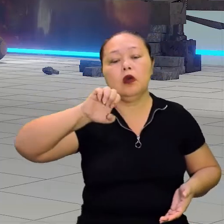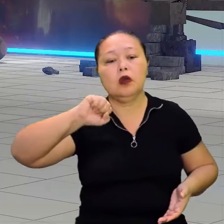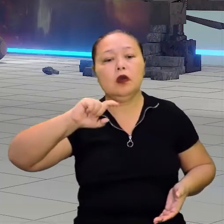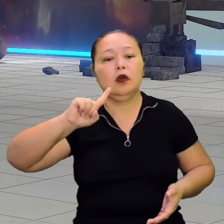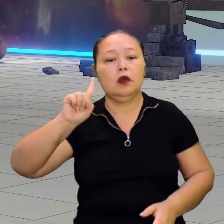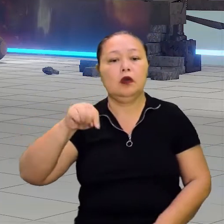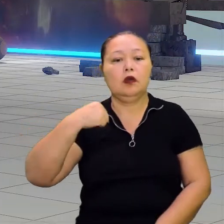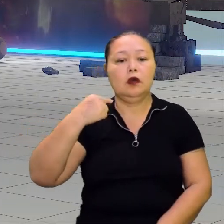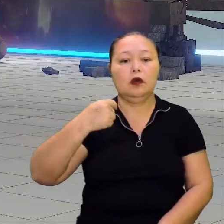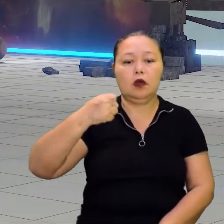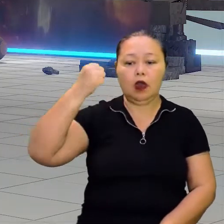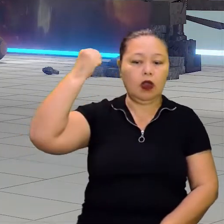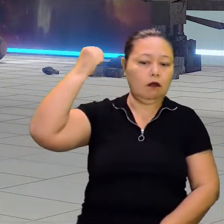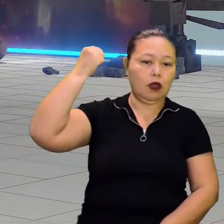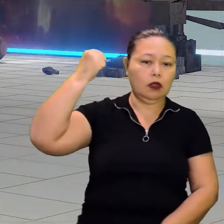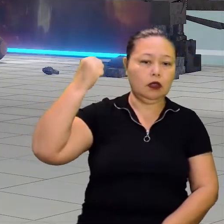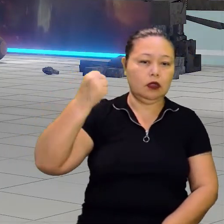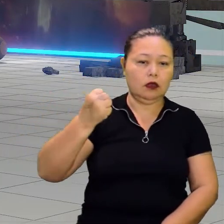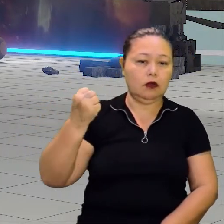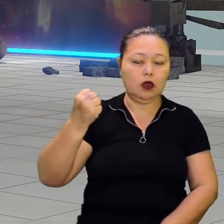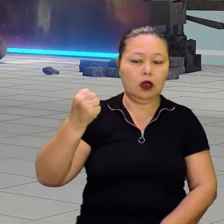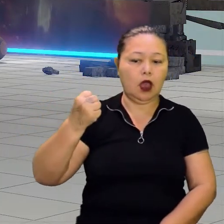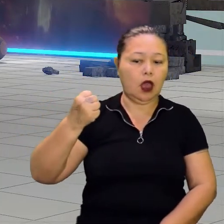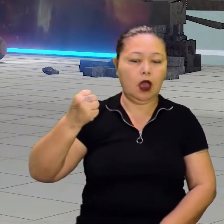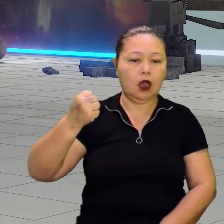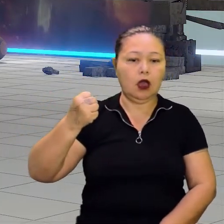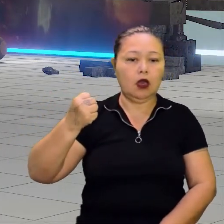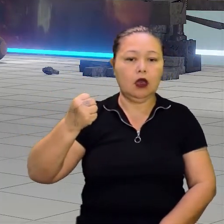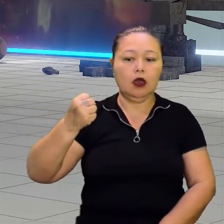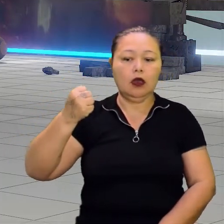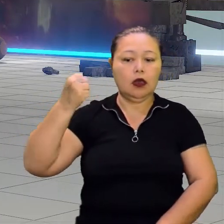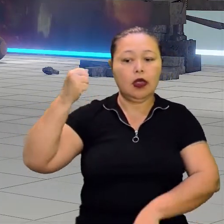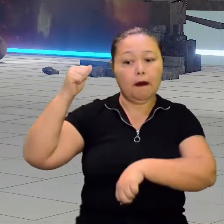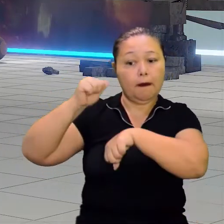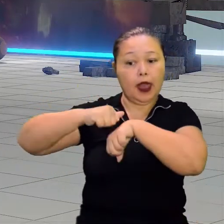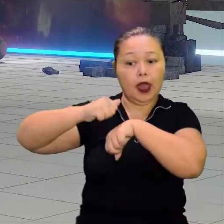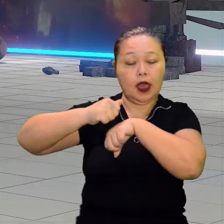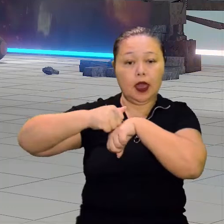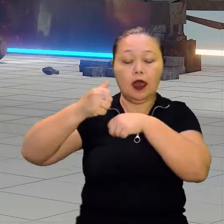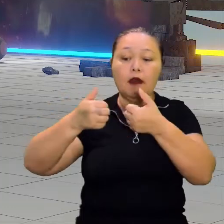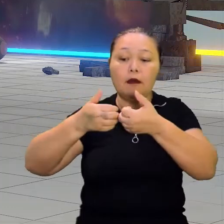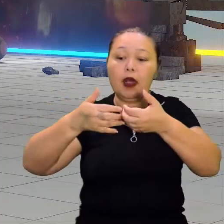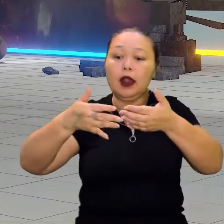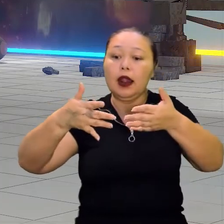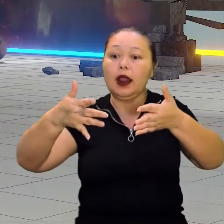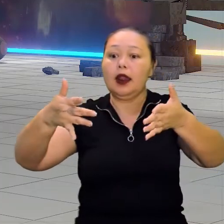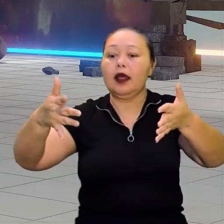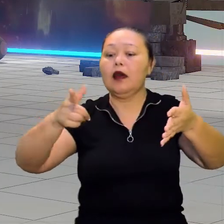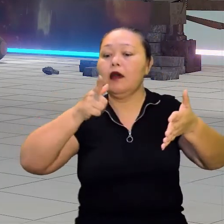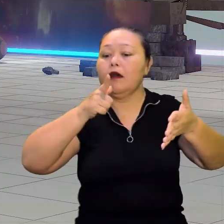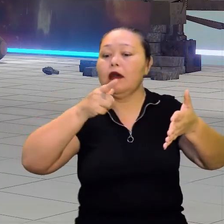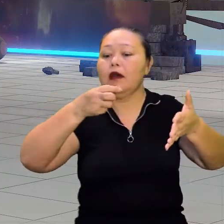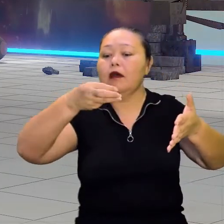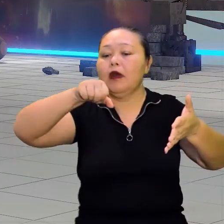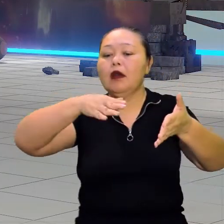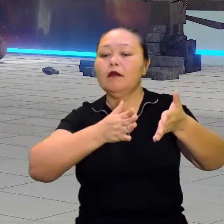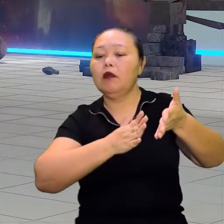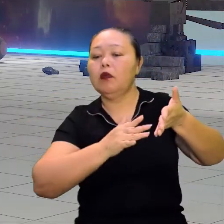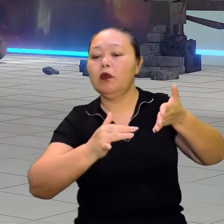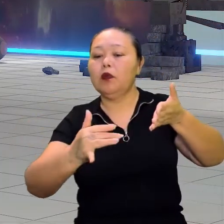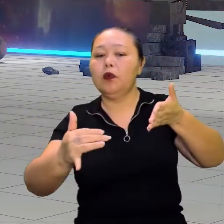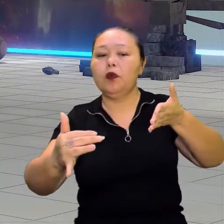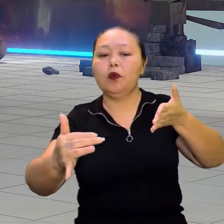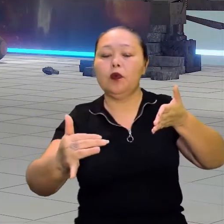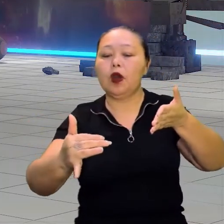lá, bateu, né, o cajado na pedra e falou, abre-te mar. E o mar abriu.